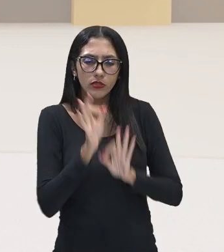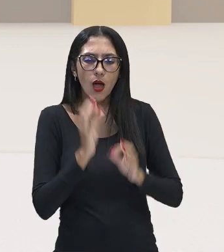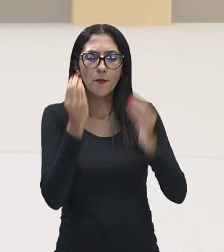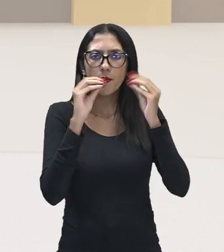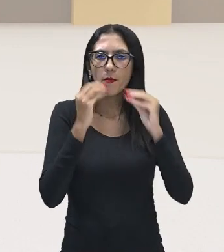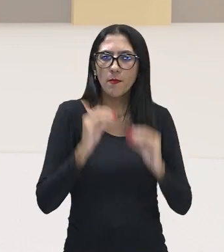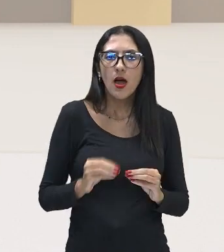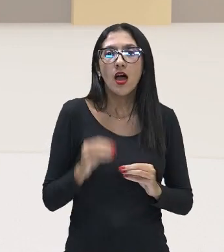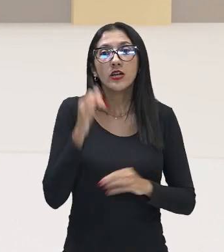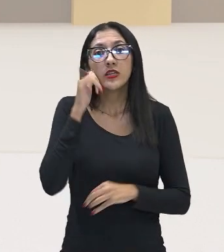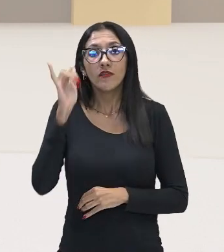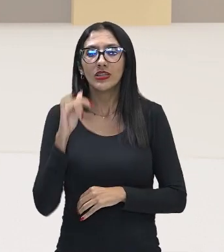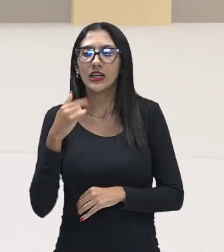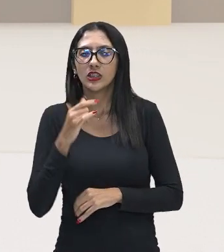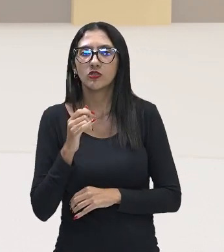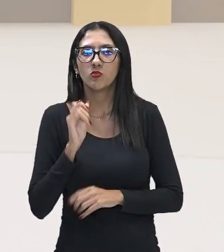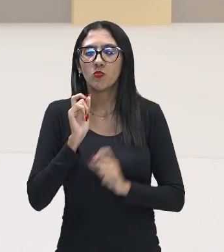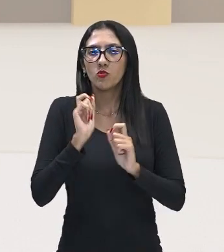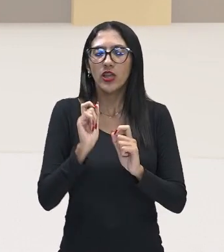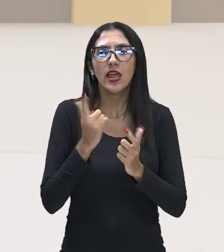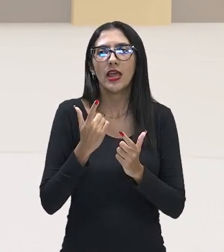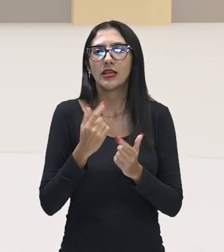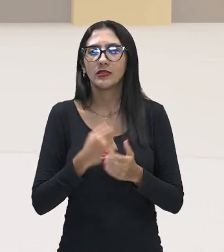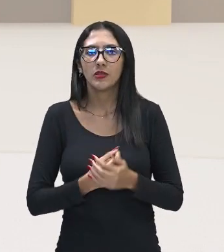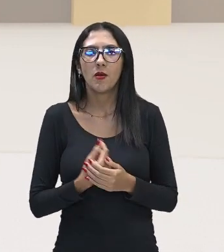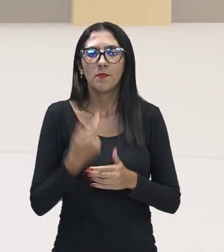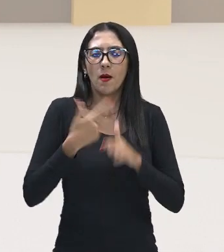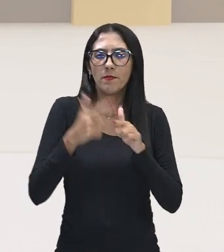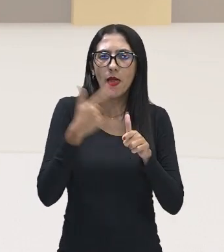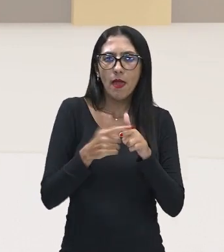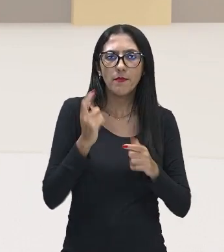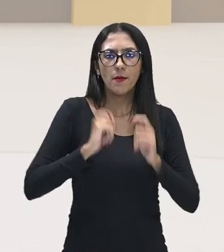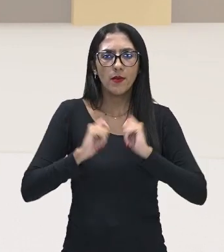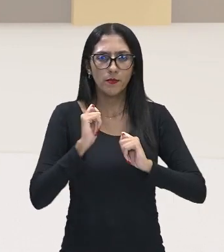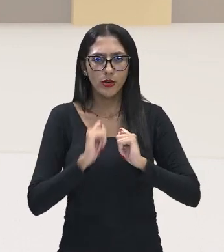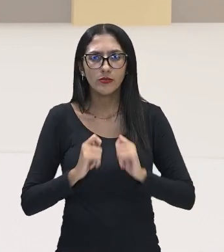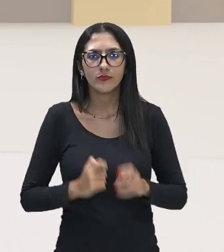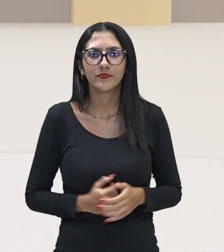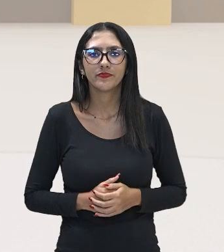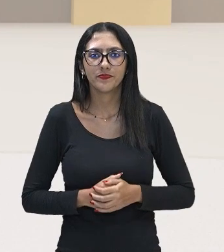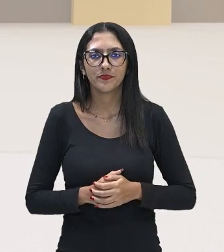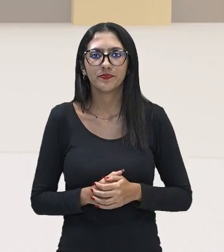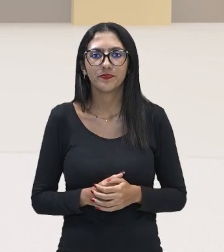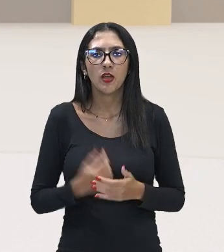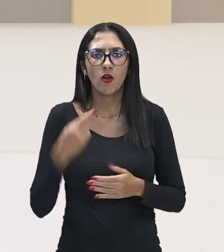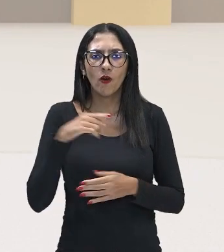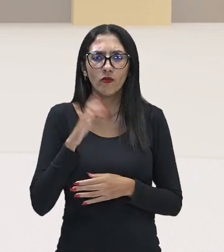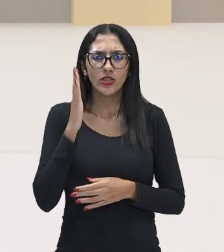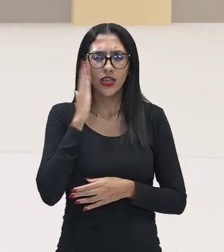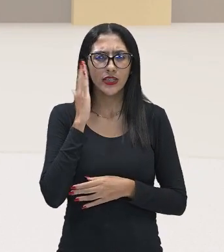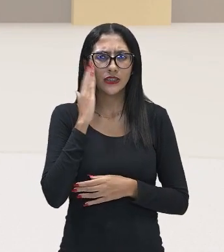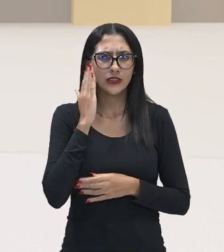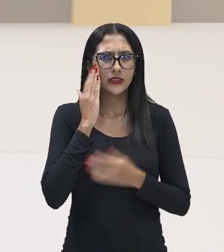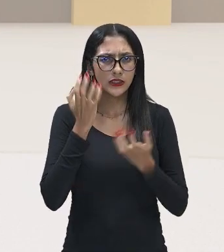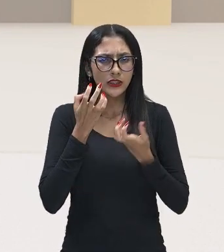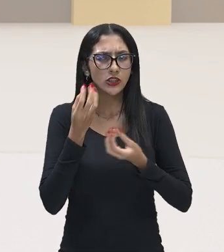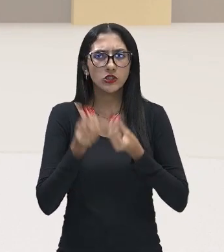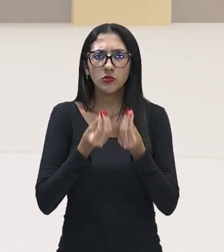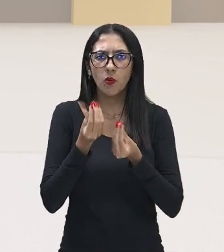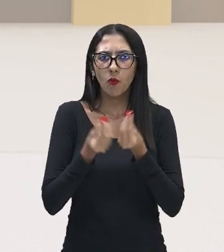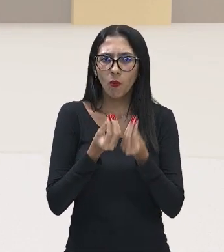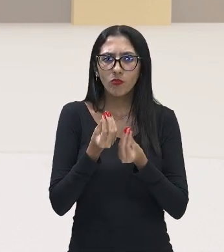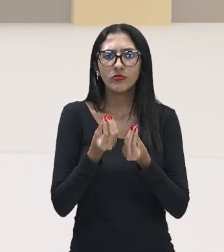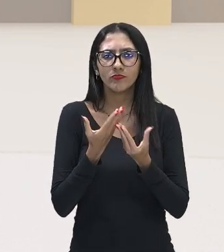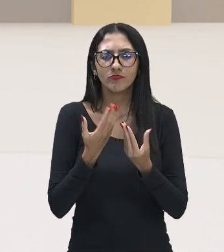a inadimplência. Quer saber como a tecnologia pode ser sua aliada em mais essa missão? E aí,